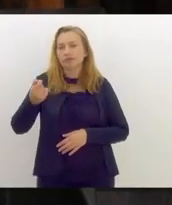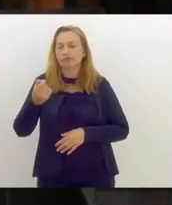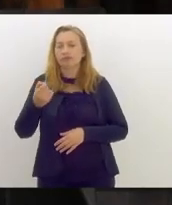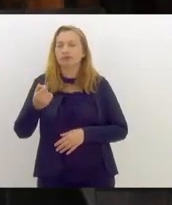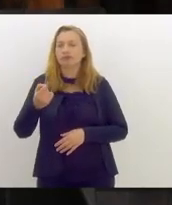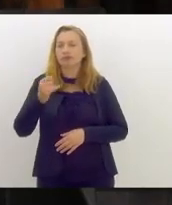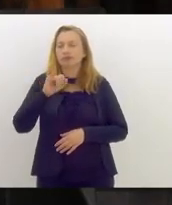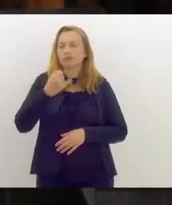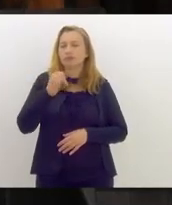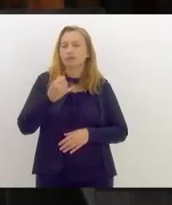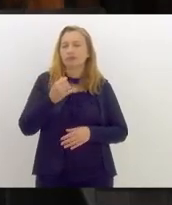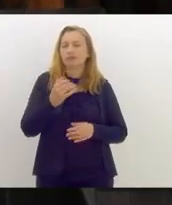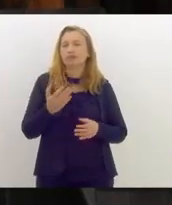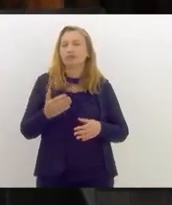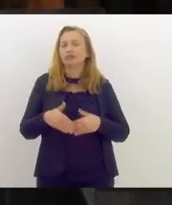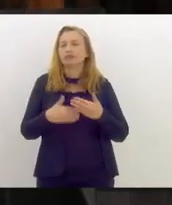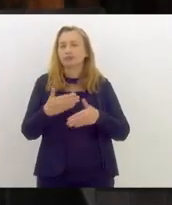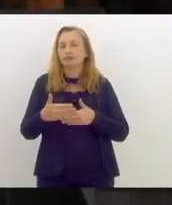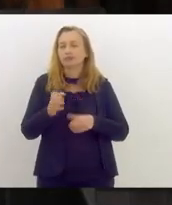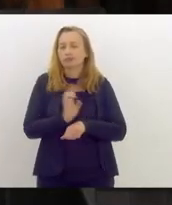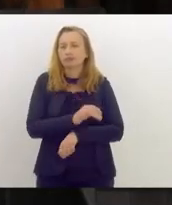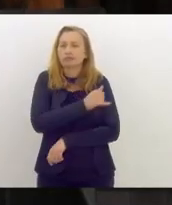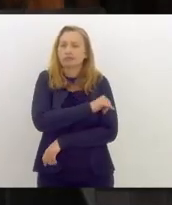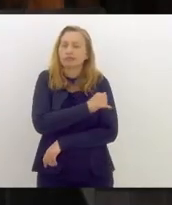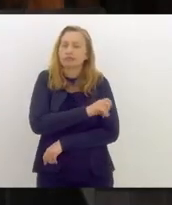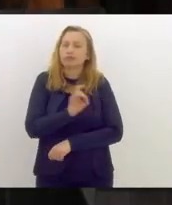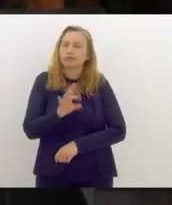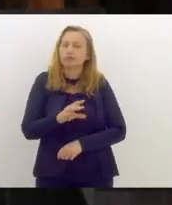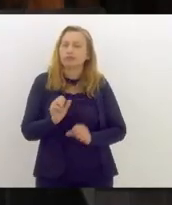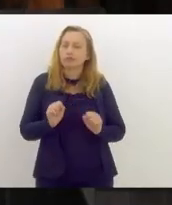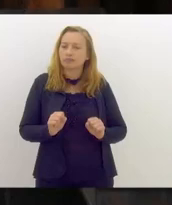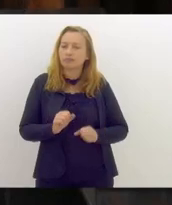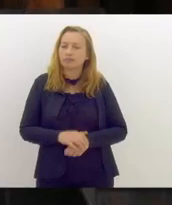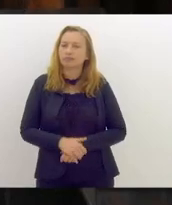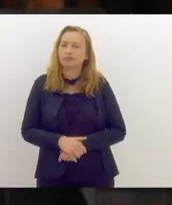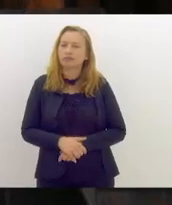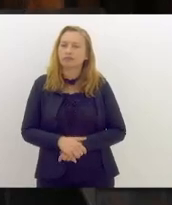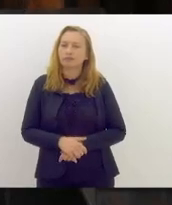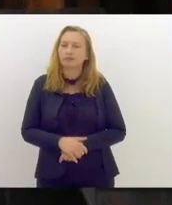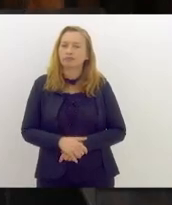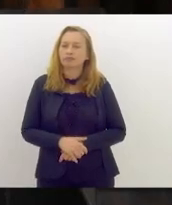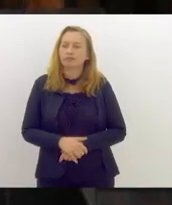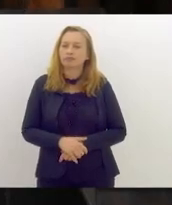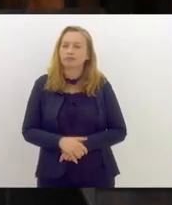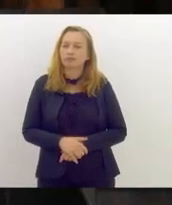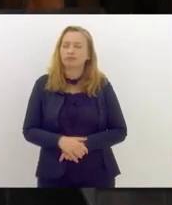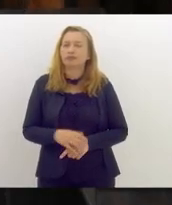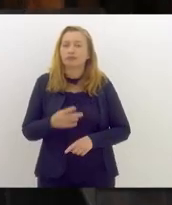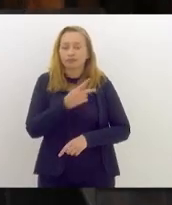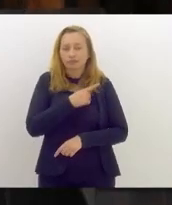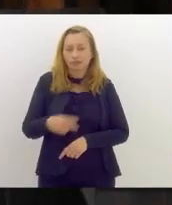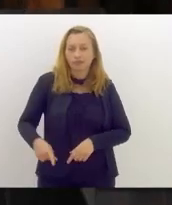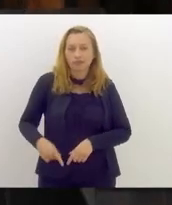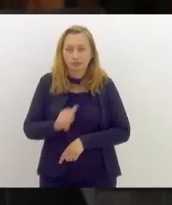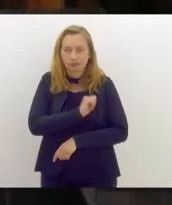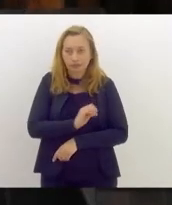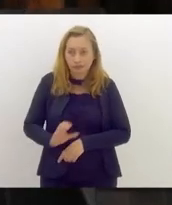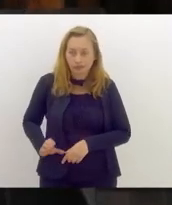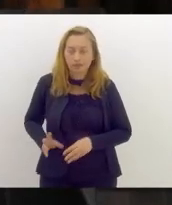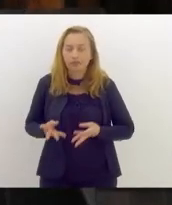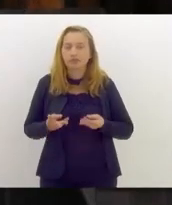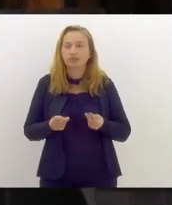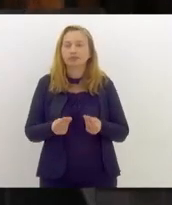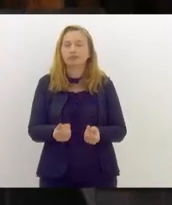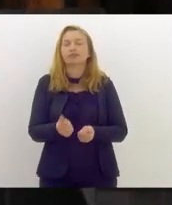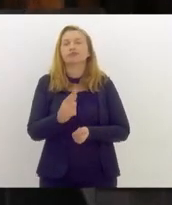administrativos do Estado do Rio de Janeiro isso só foi possível porque o presidente André Siciliano teve a